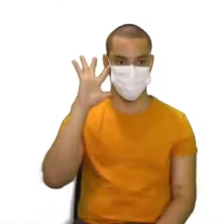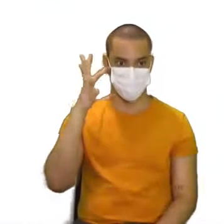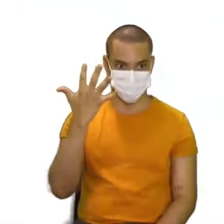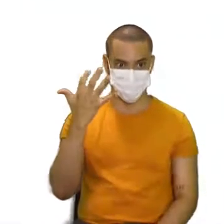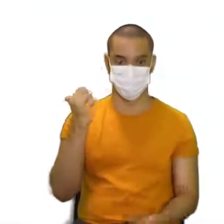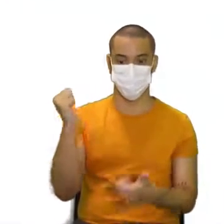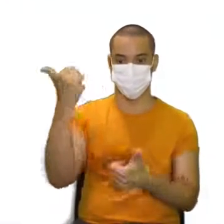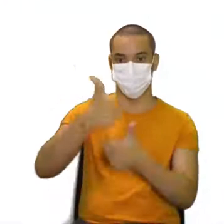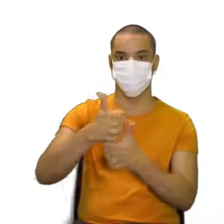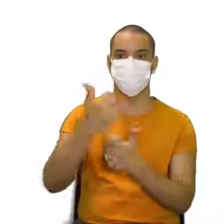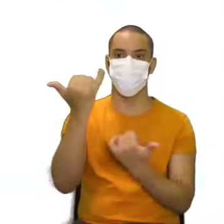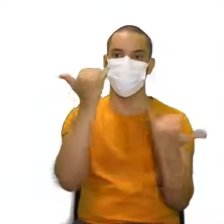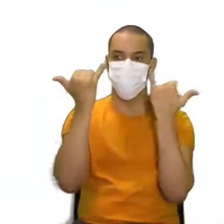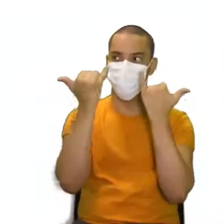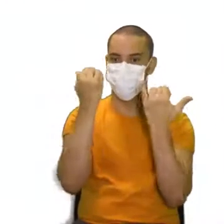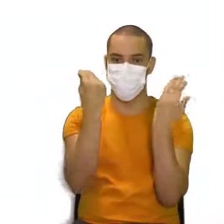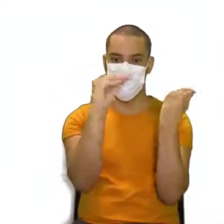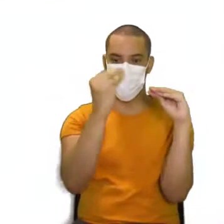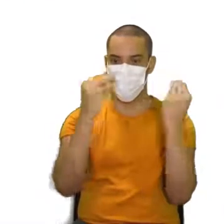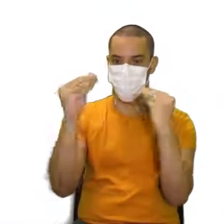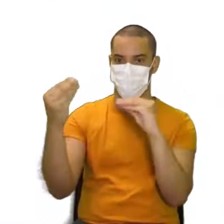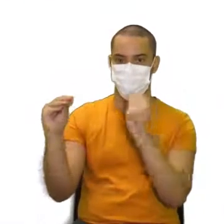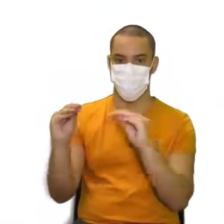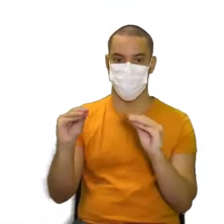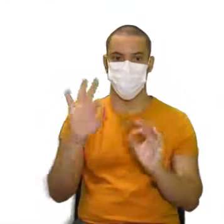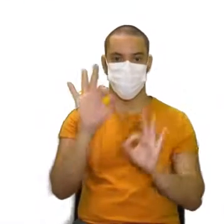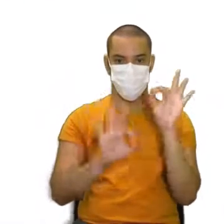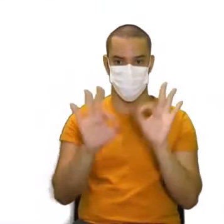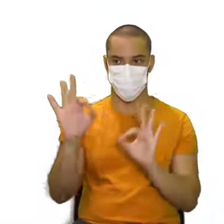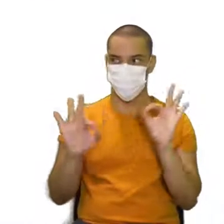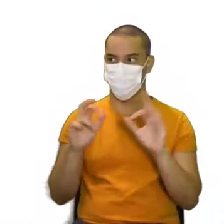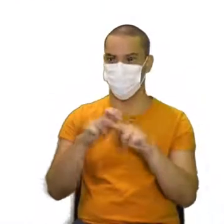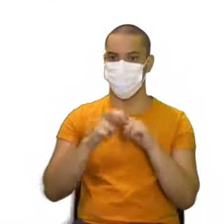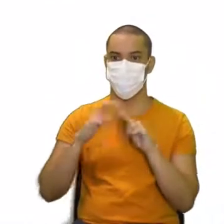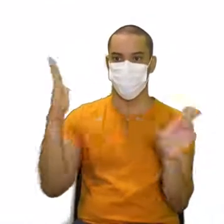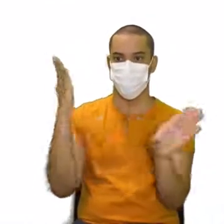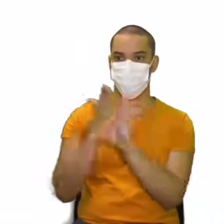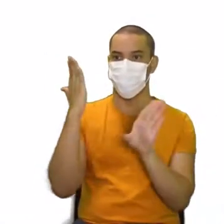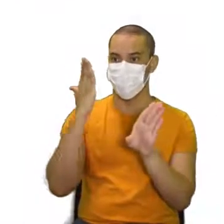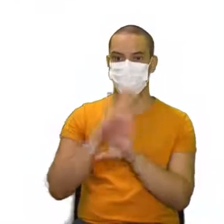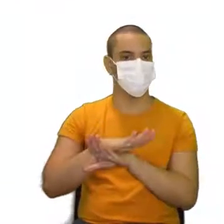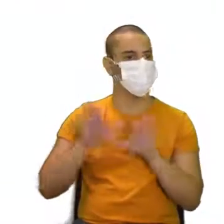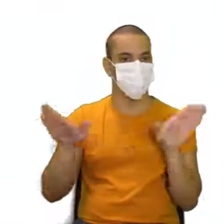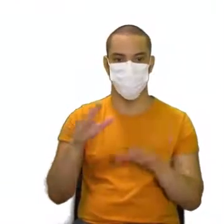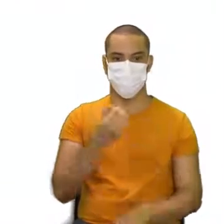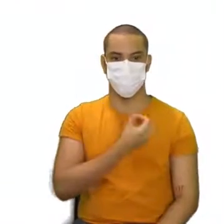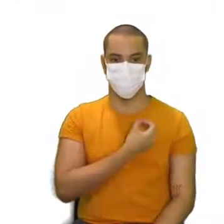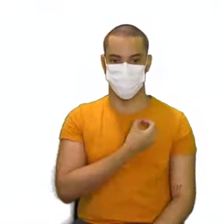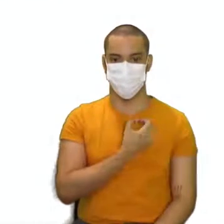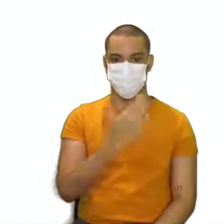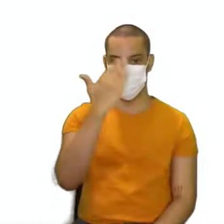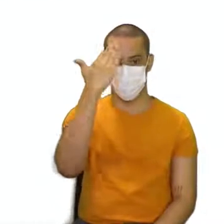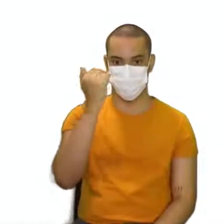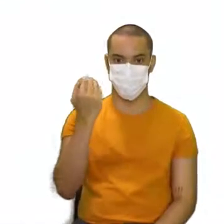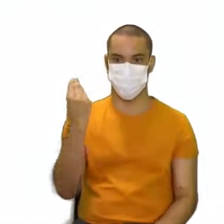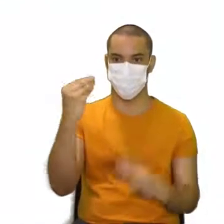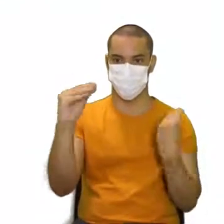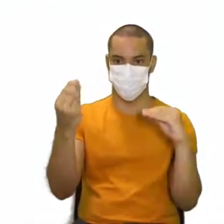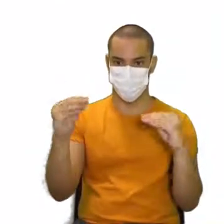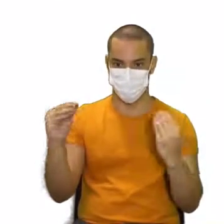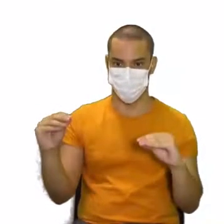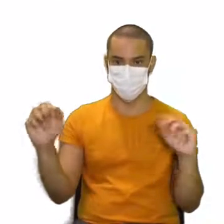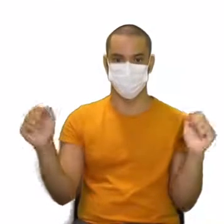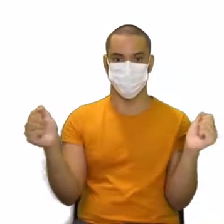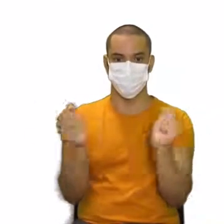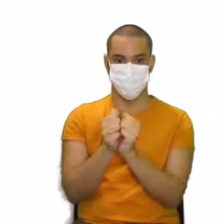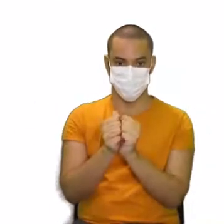tá substituir dados arrumar a lógico né que eu quero saber velocidade passo 2 e Vai Multiplicar o